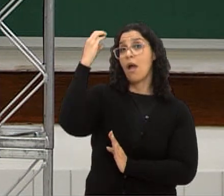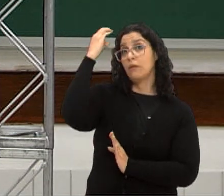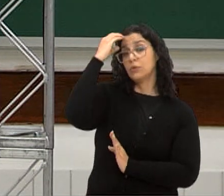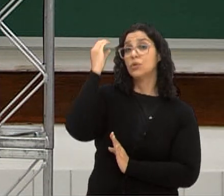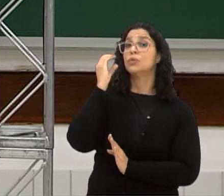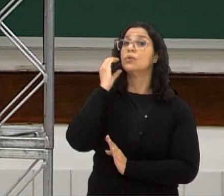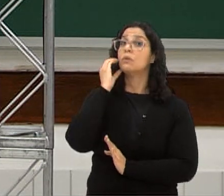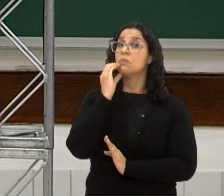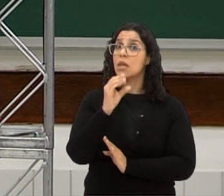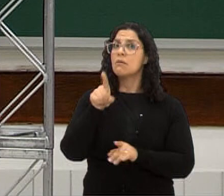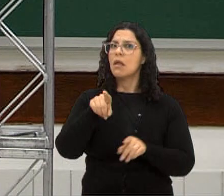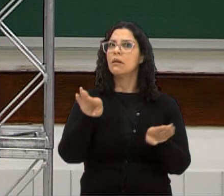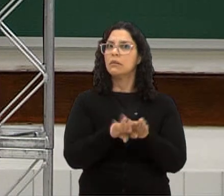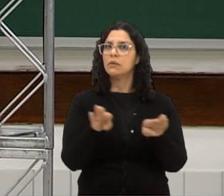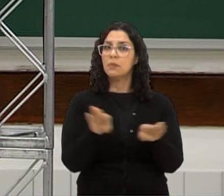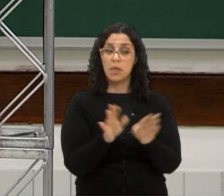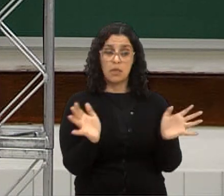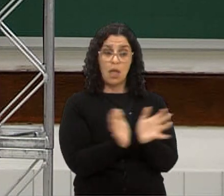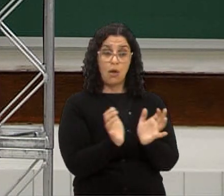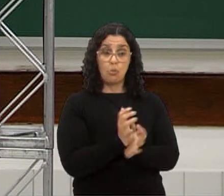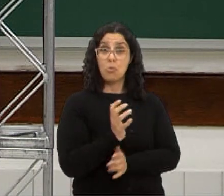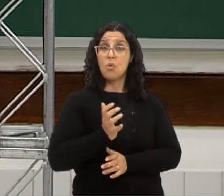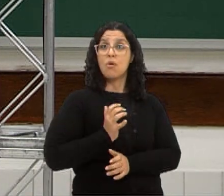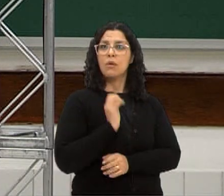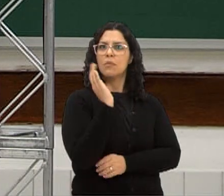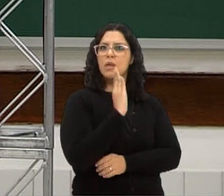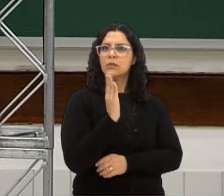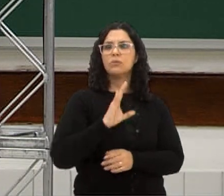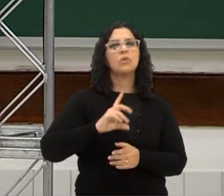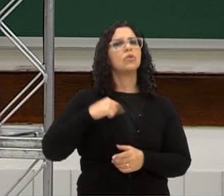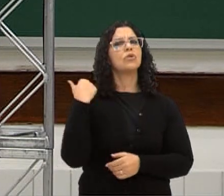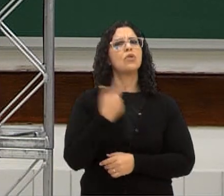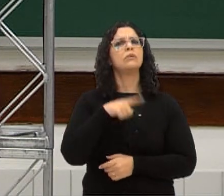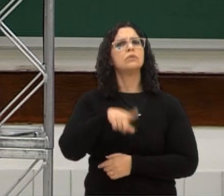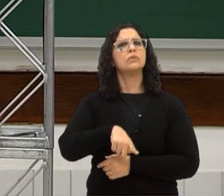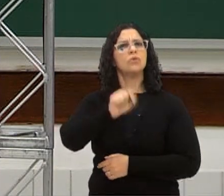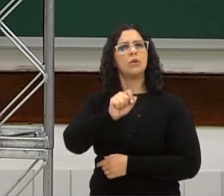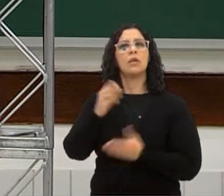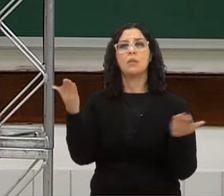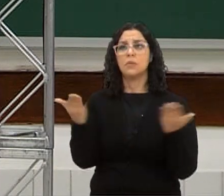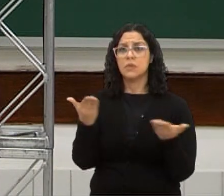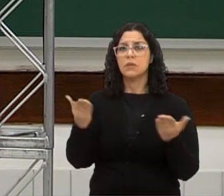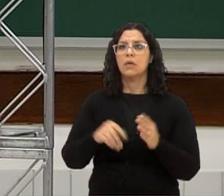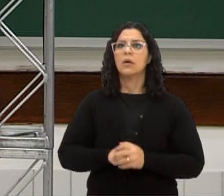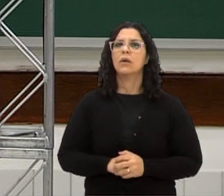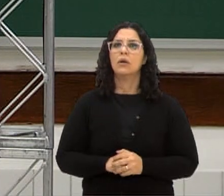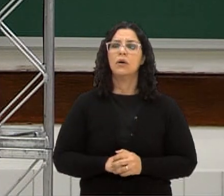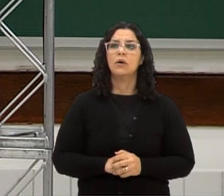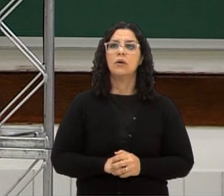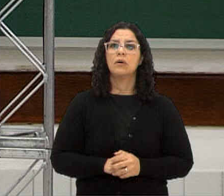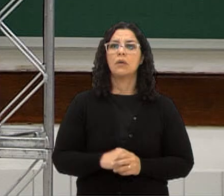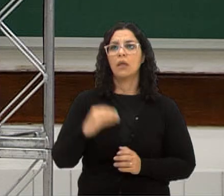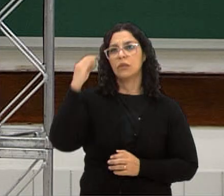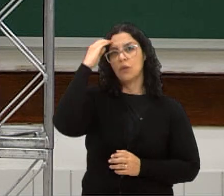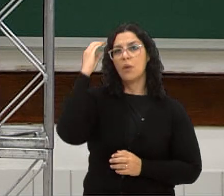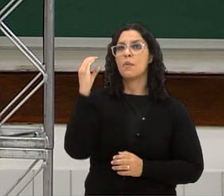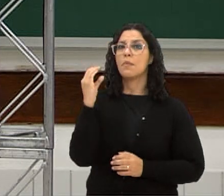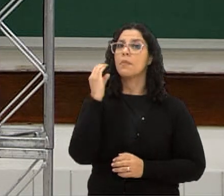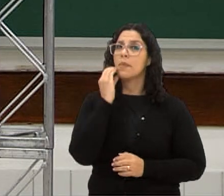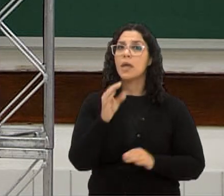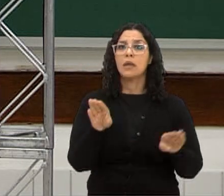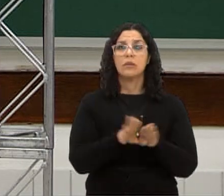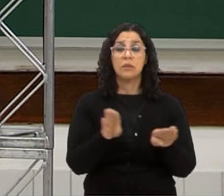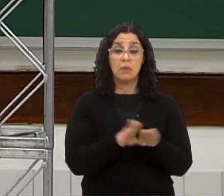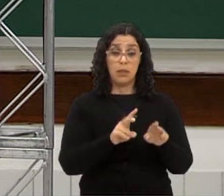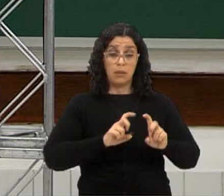regente, às elites brasileiras, da decisão do governo de Dom Pedro, enfim, do Conselho